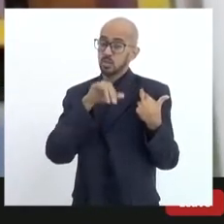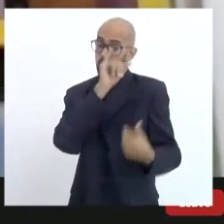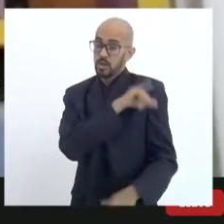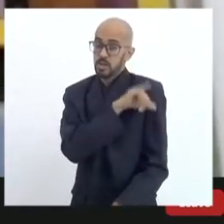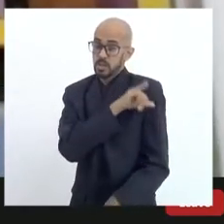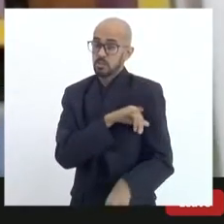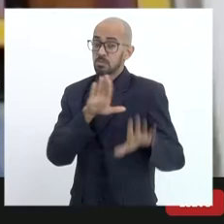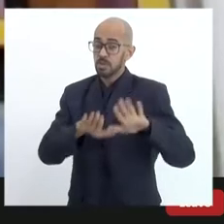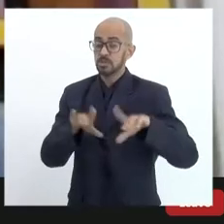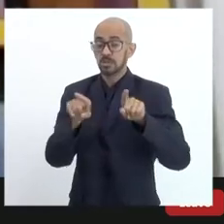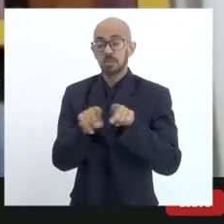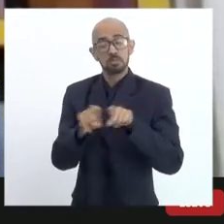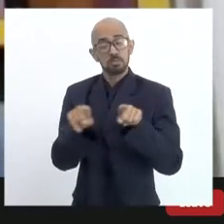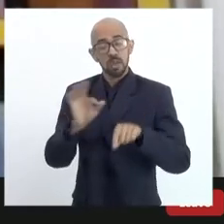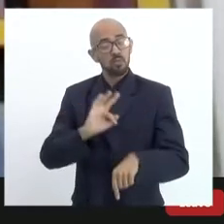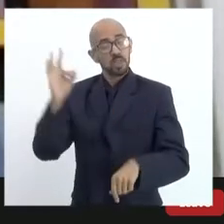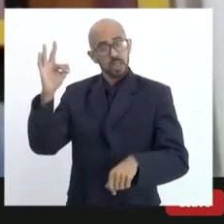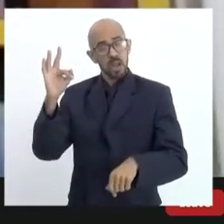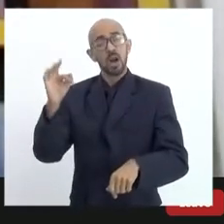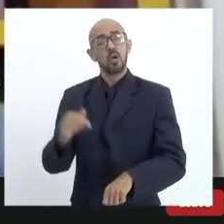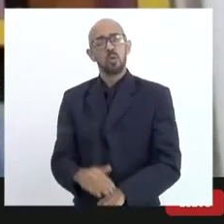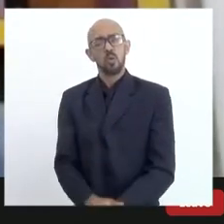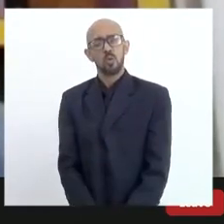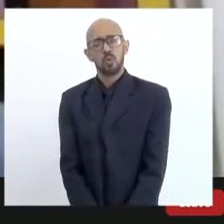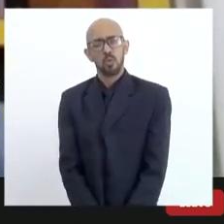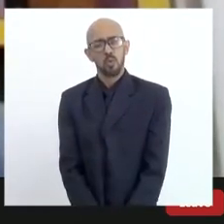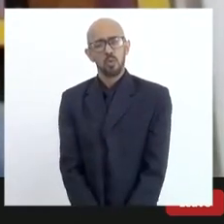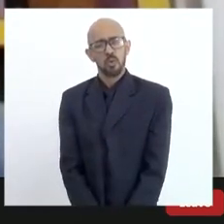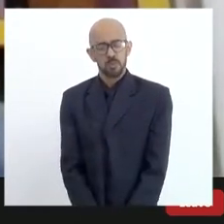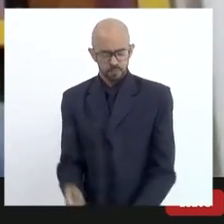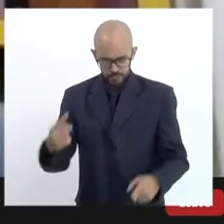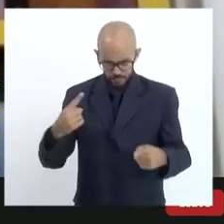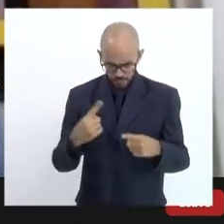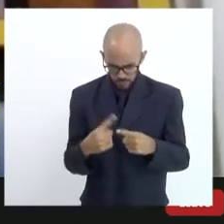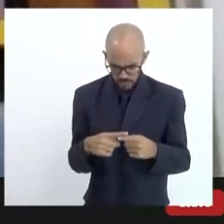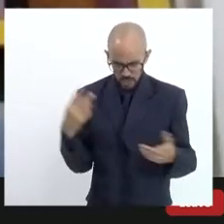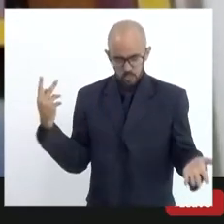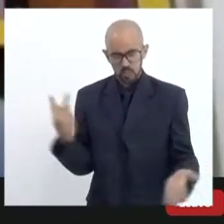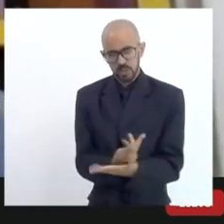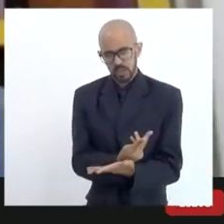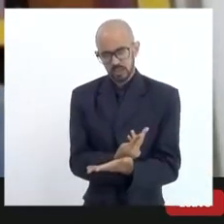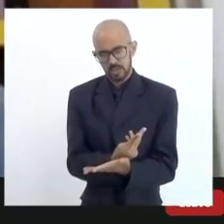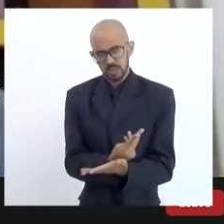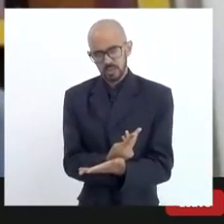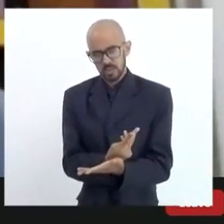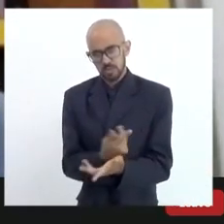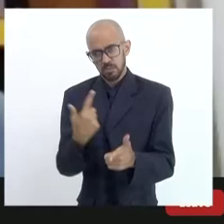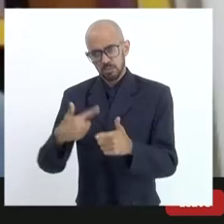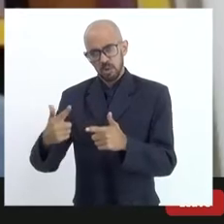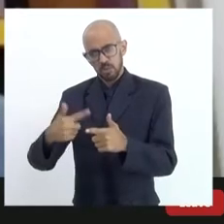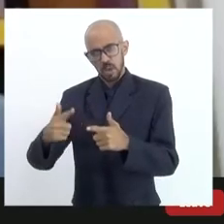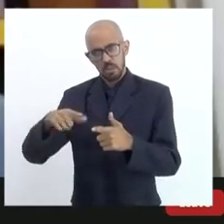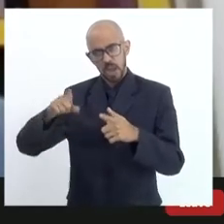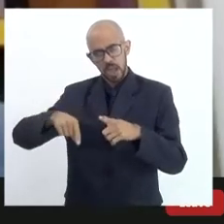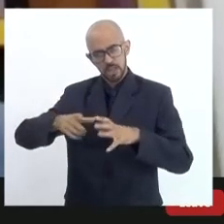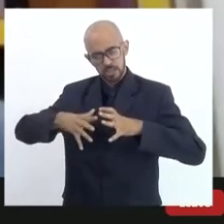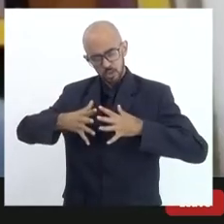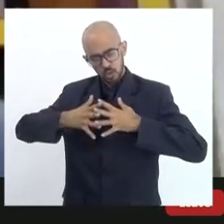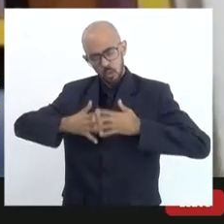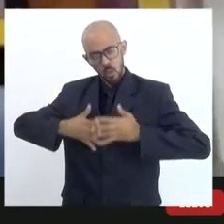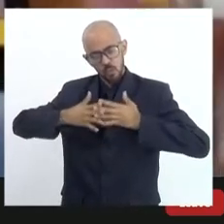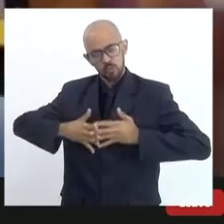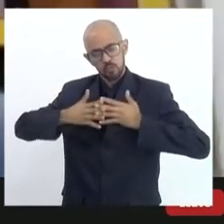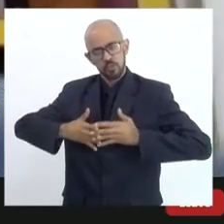isso, inclusive, com relação à Polícia Federal. Quer dizer, o que, que acontece que uma coisa era um conflito individual que existia, depois passou a ser uma coisa